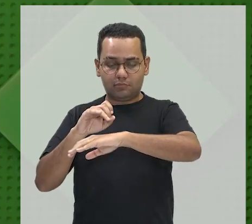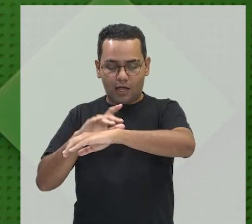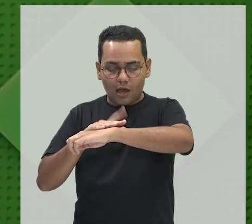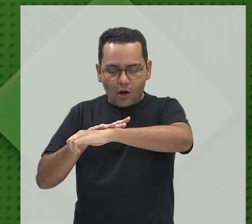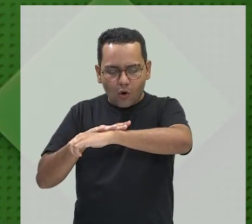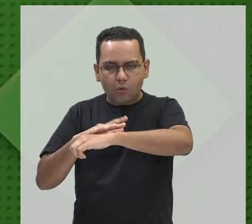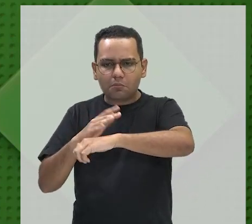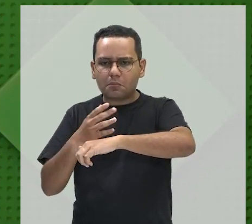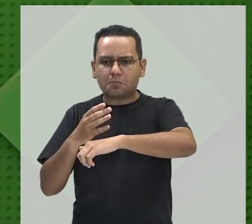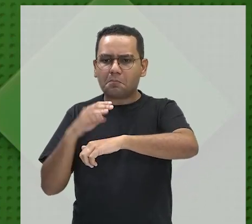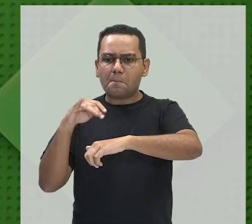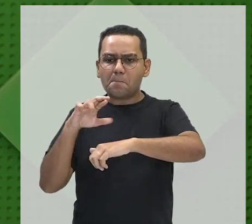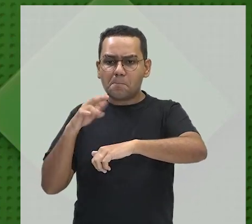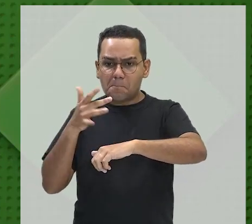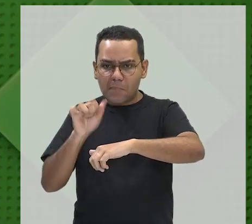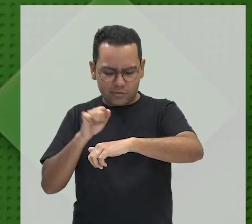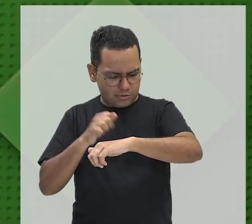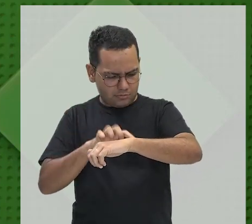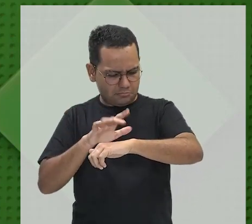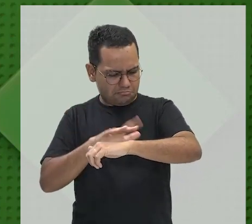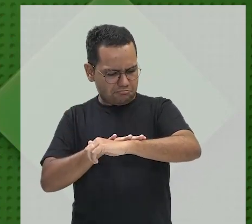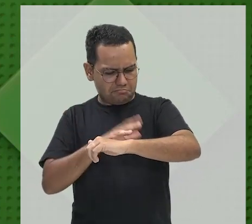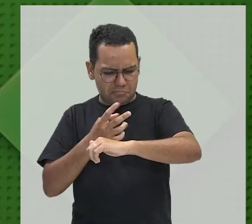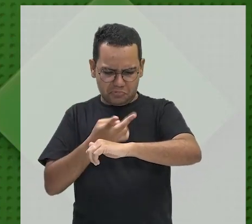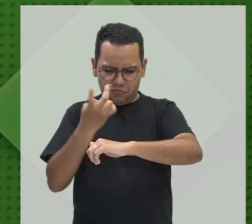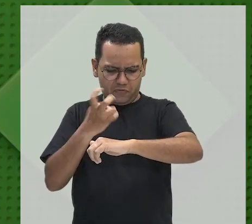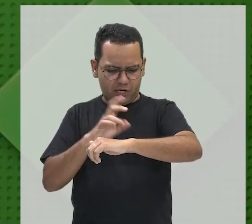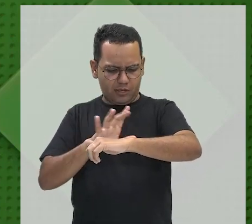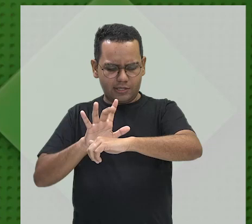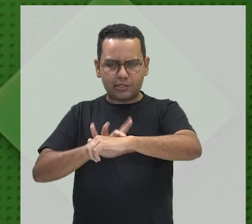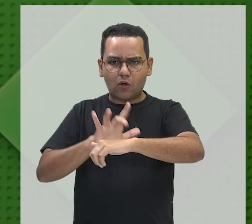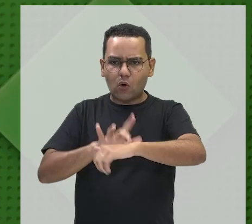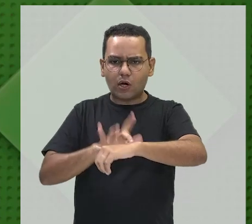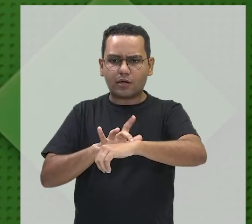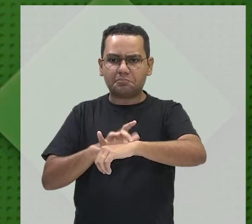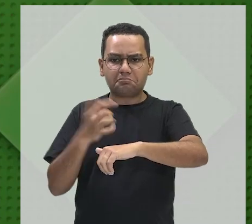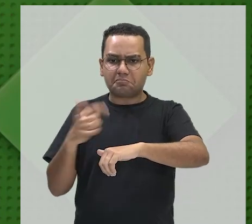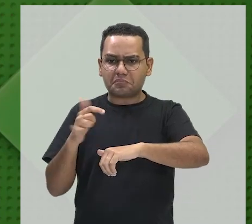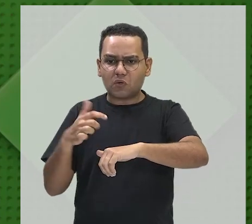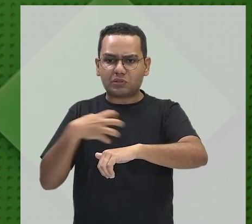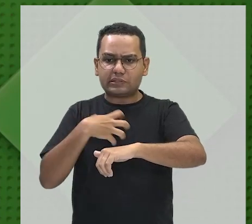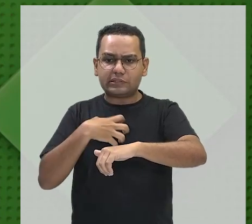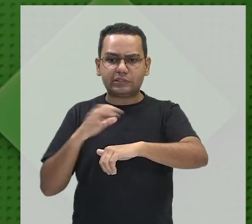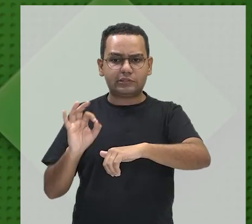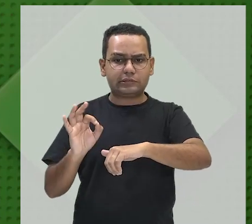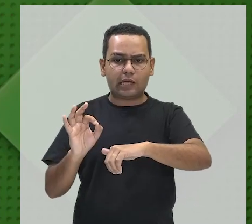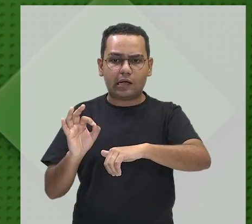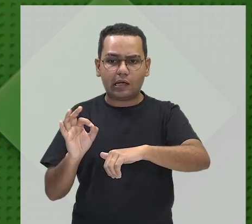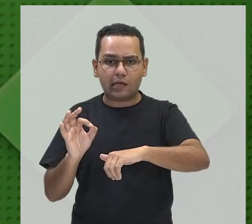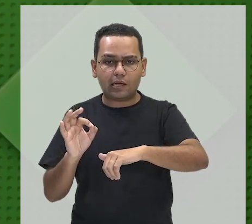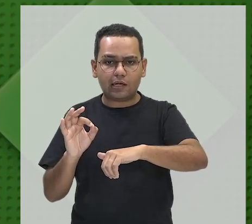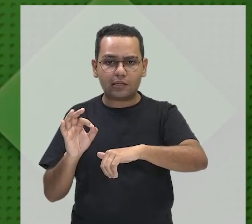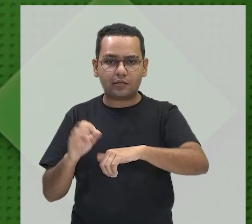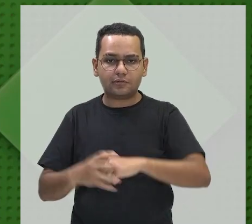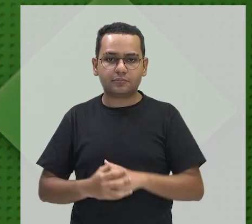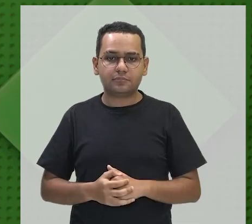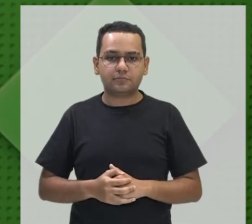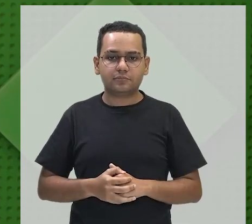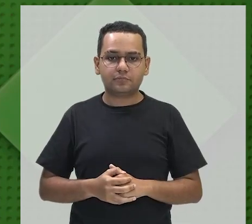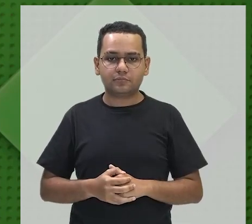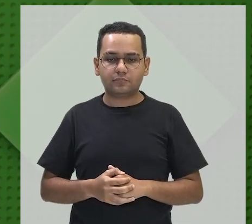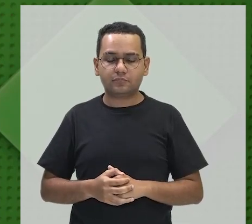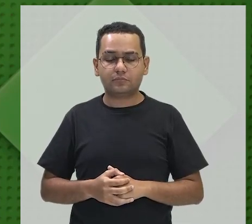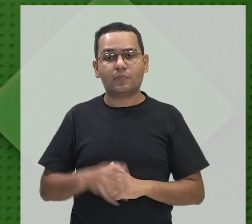é o surgiu alguma mancha na pele e se você toca, você não sente aquela área, né? Você perdeu a sensibilidade naquela